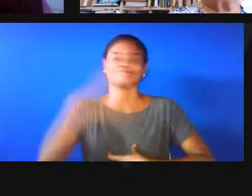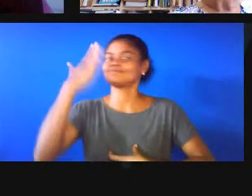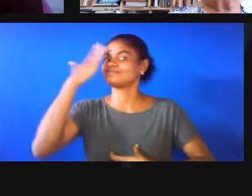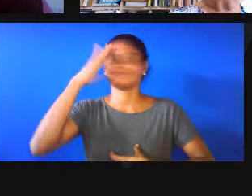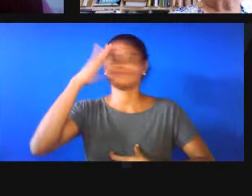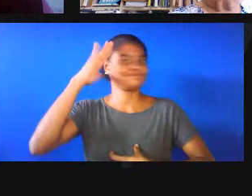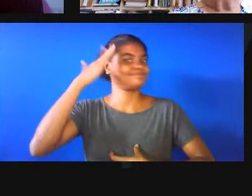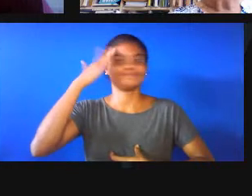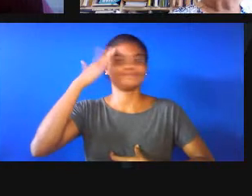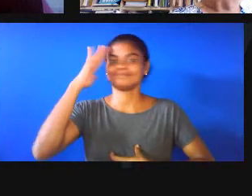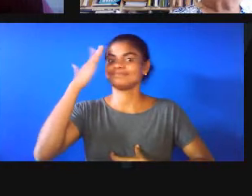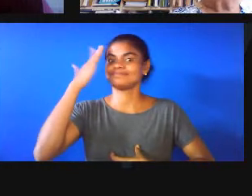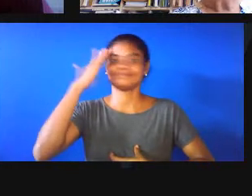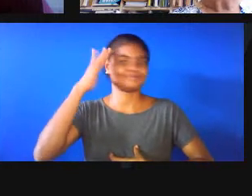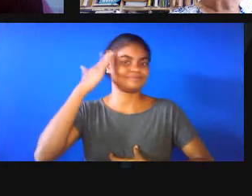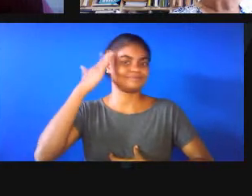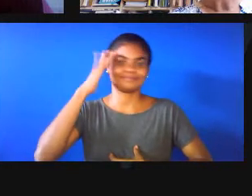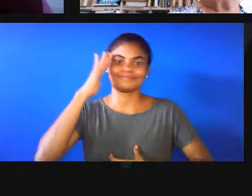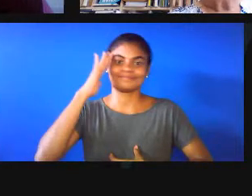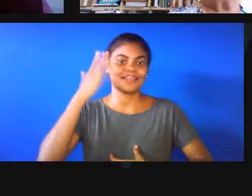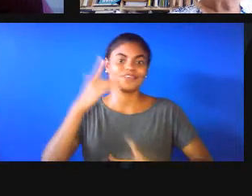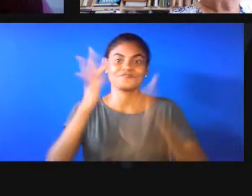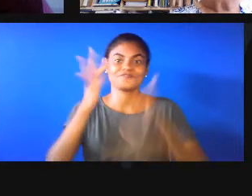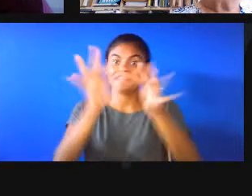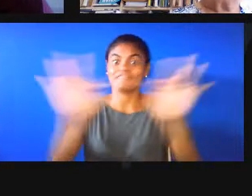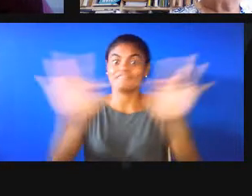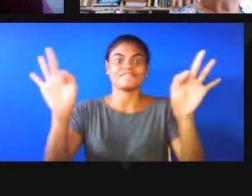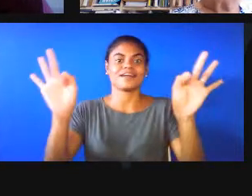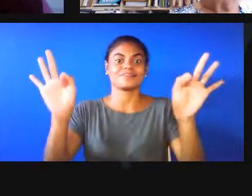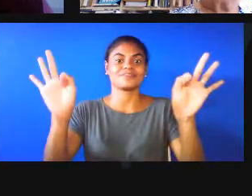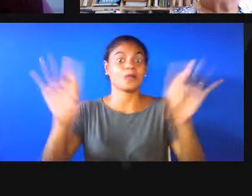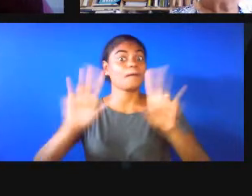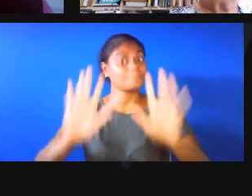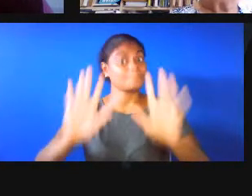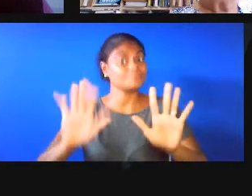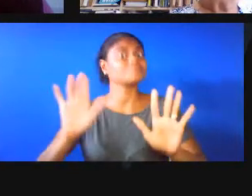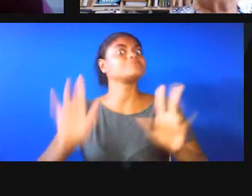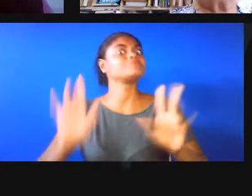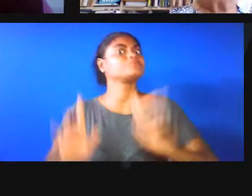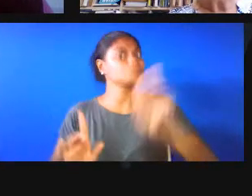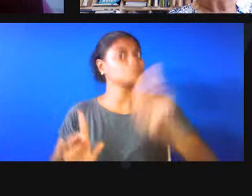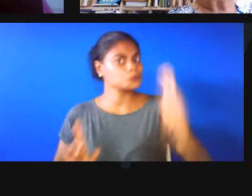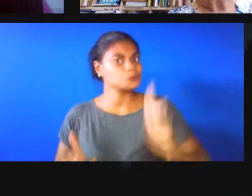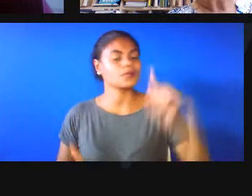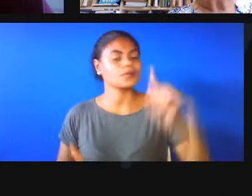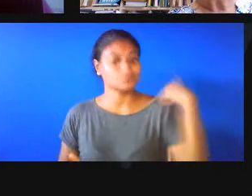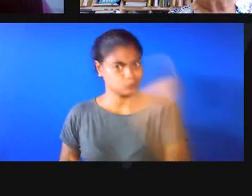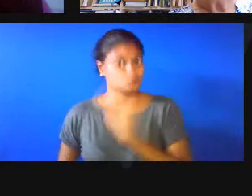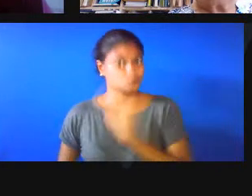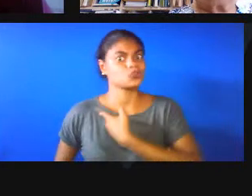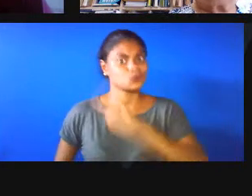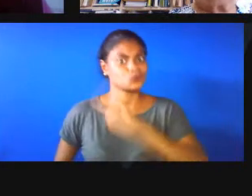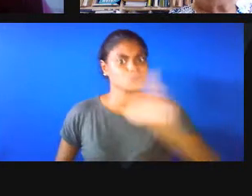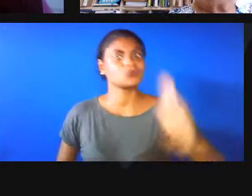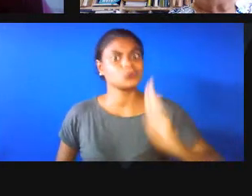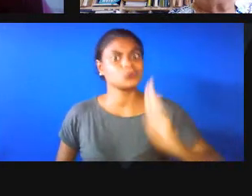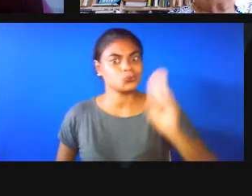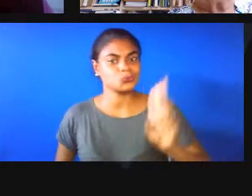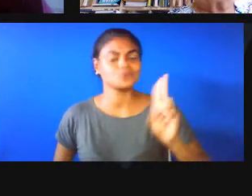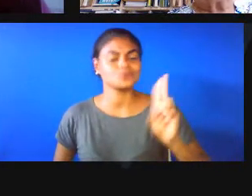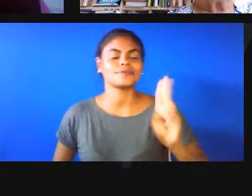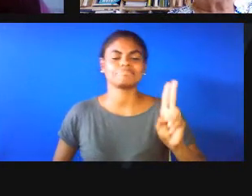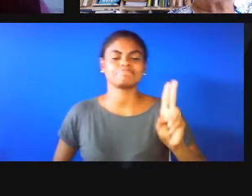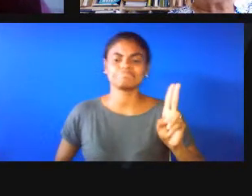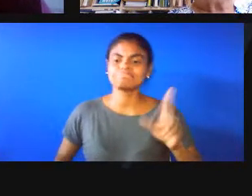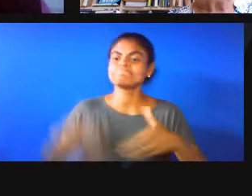que entendem essas falas, mas nós usamos muito isso, né? E à medida que nós vamos falando,